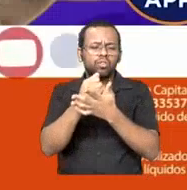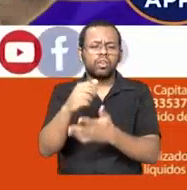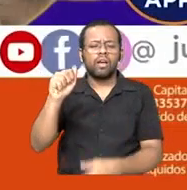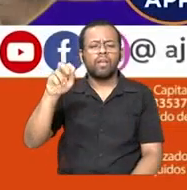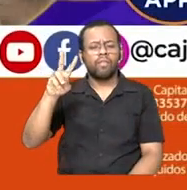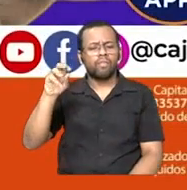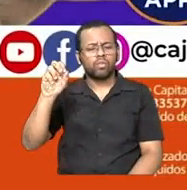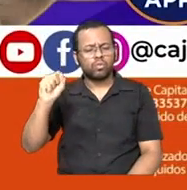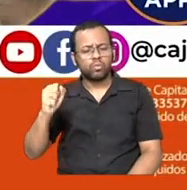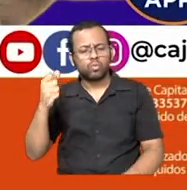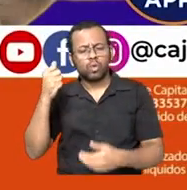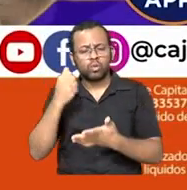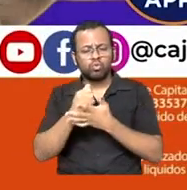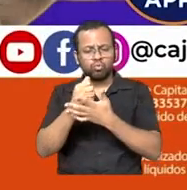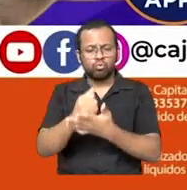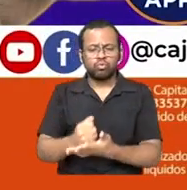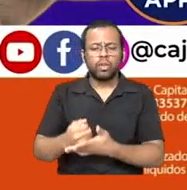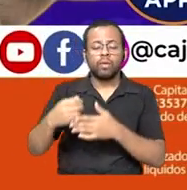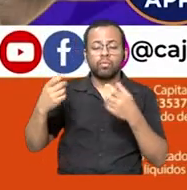luta contra o câncer